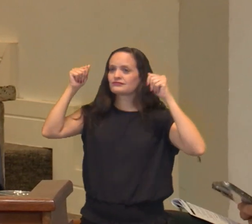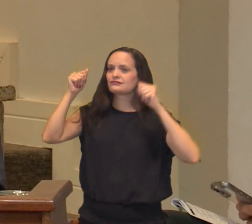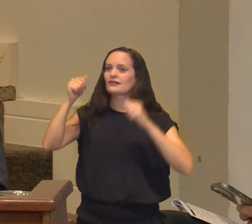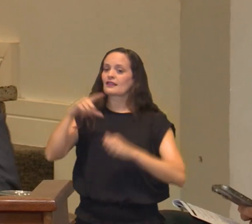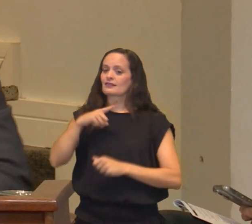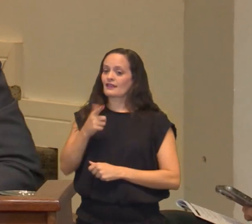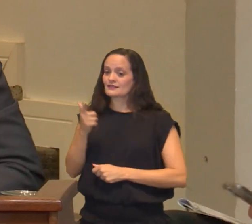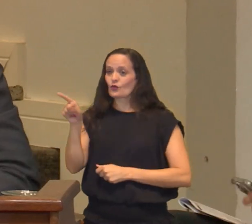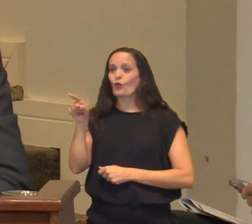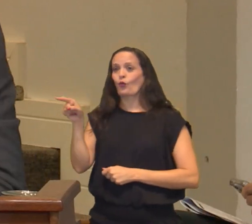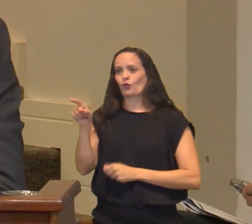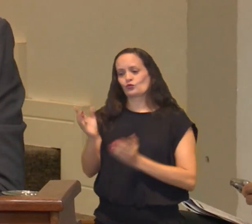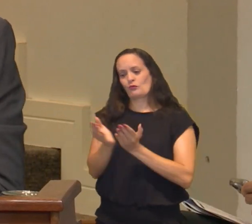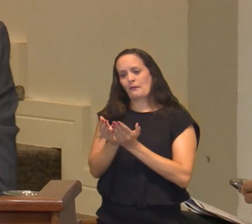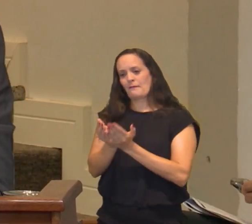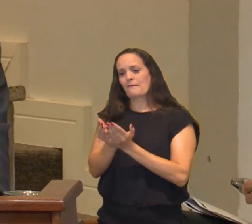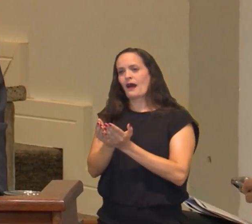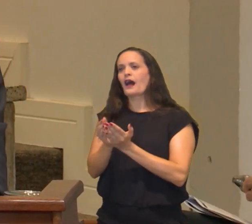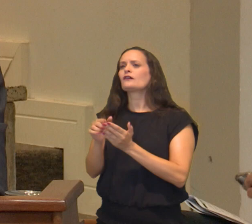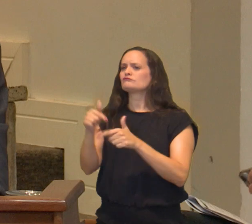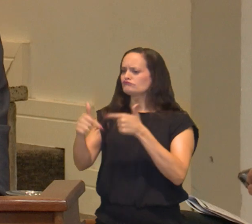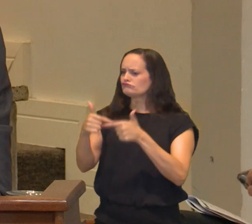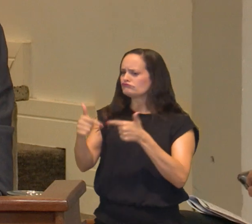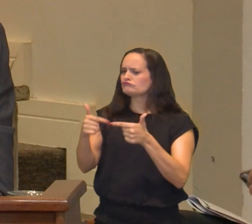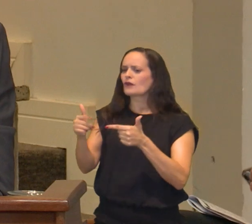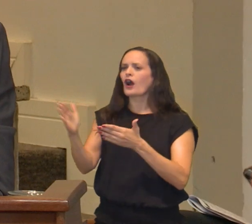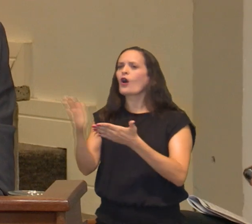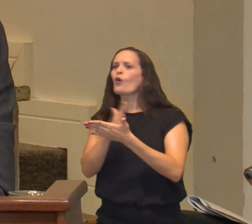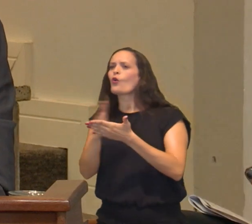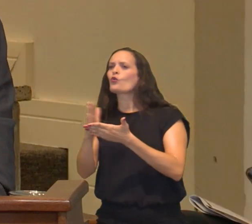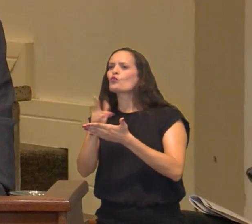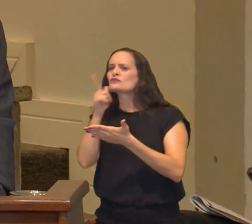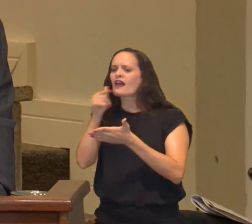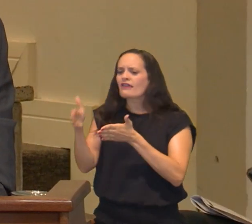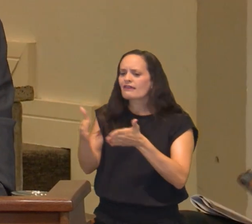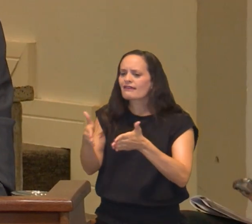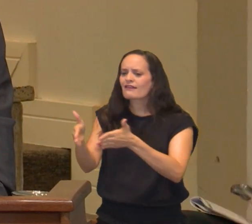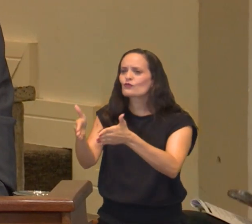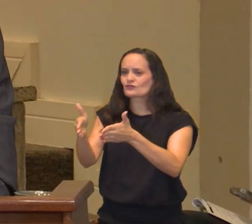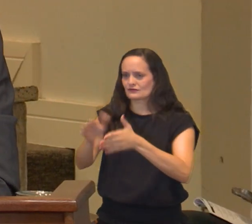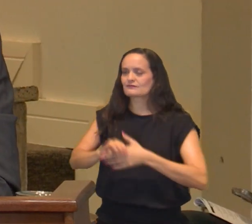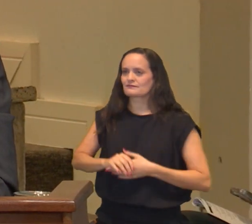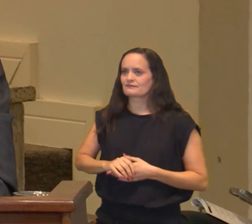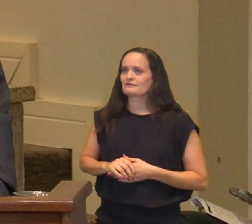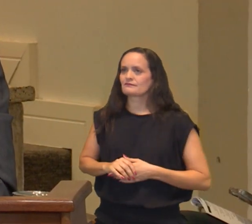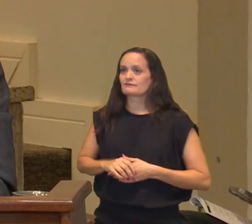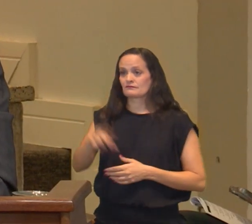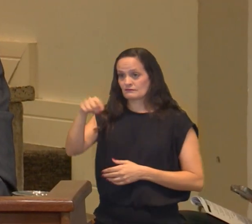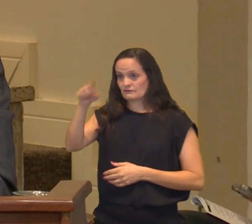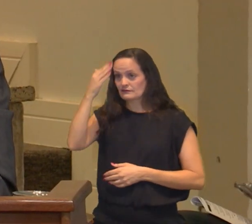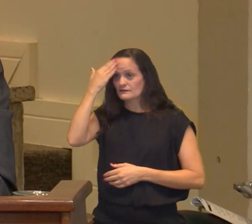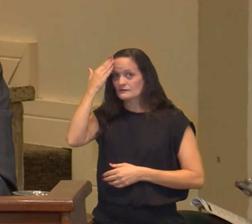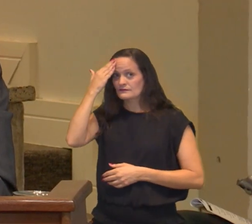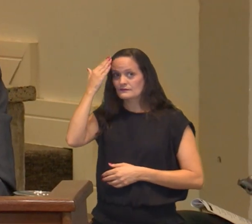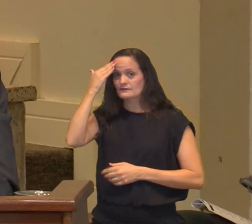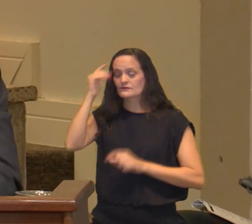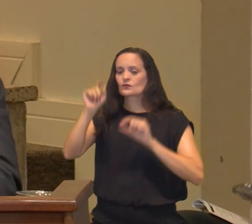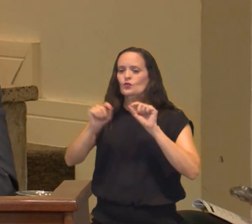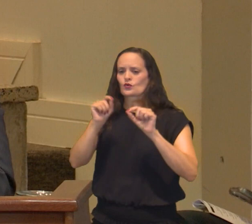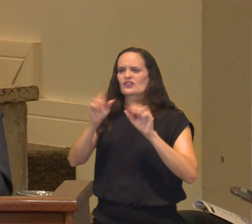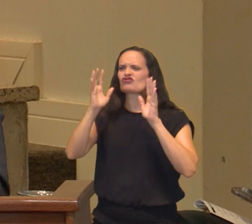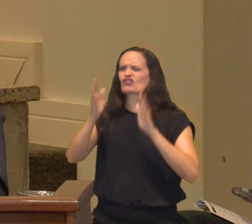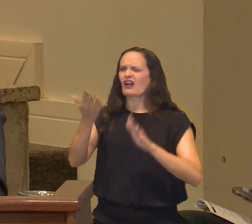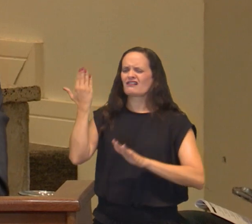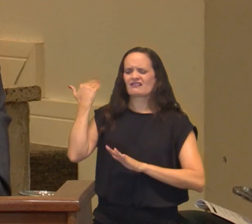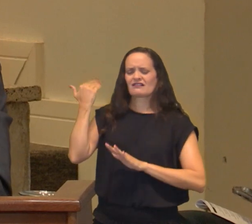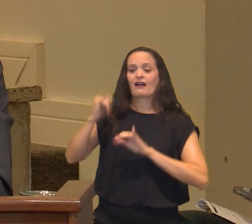barco também atuando em alguns rios do norte do Brasil. Os irmãos também estão sabendo, já foi dito aqui no domingo